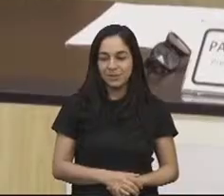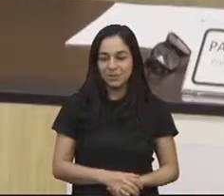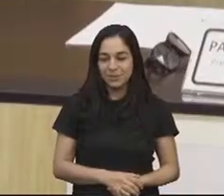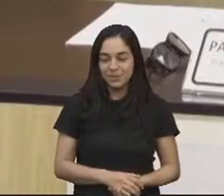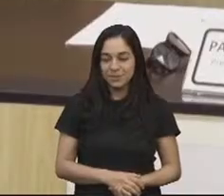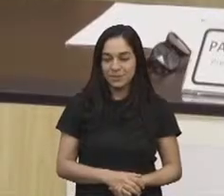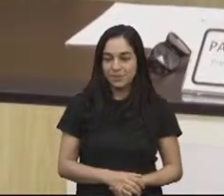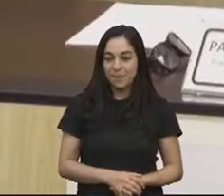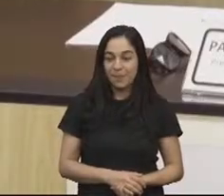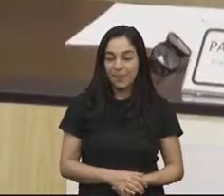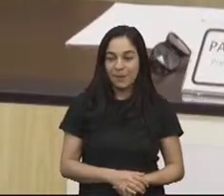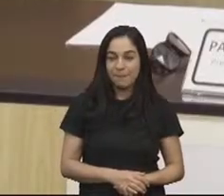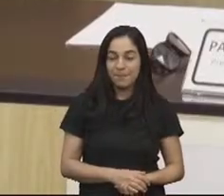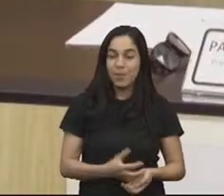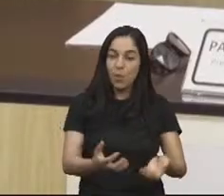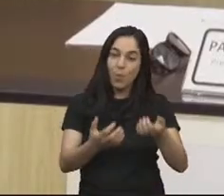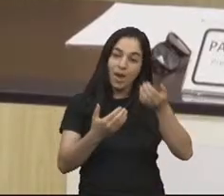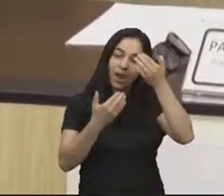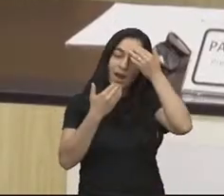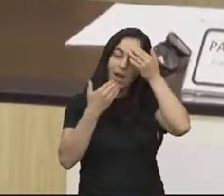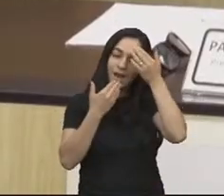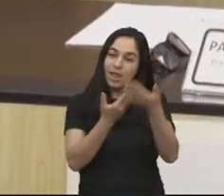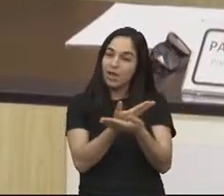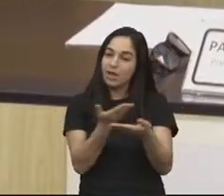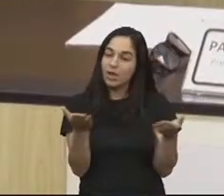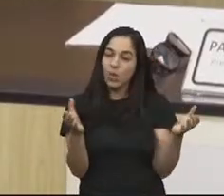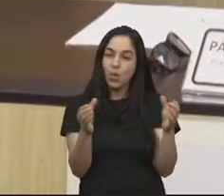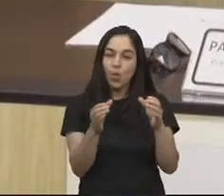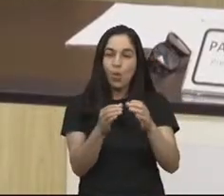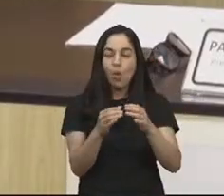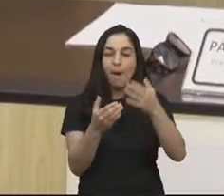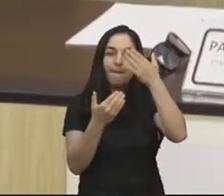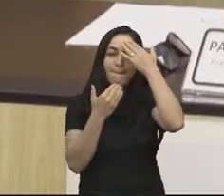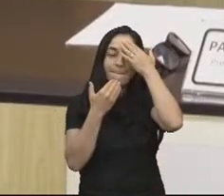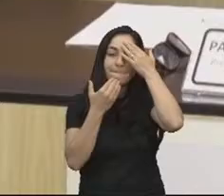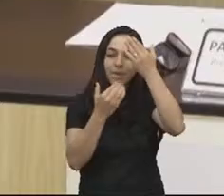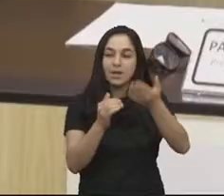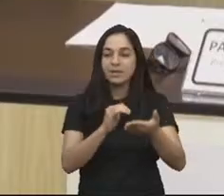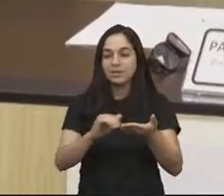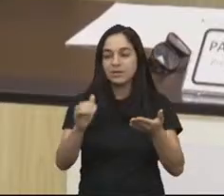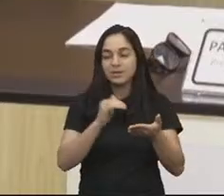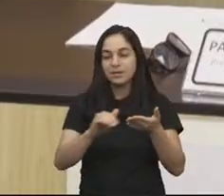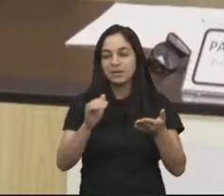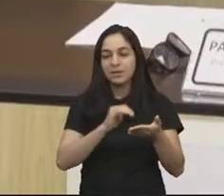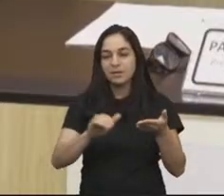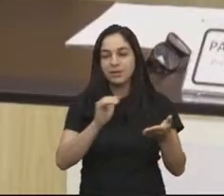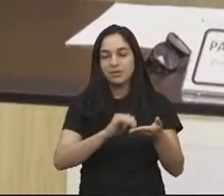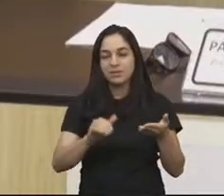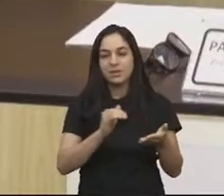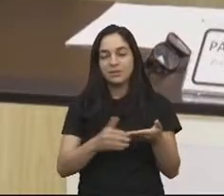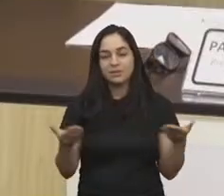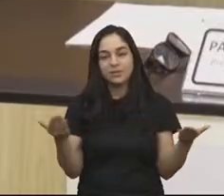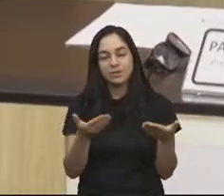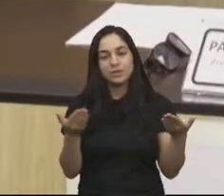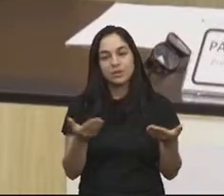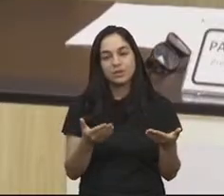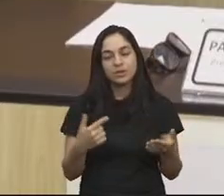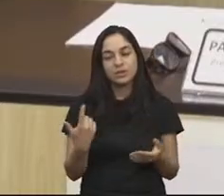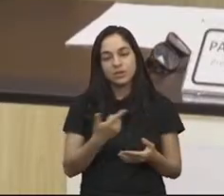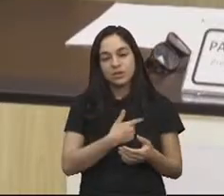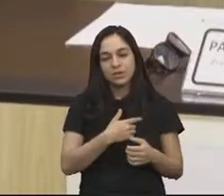agradecer a unidade de vocês, agradecer às secretarias que aqui estão no dia de hoje, para que a